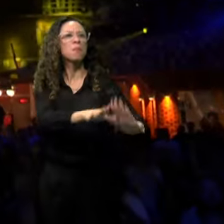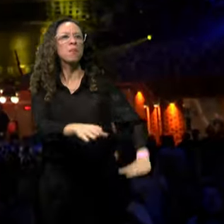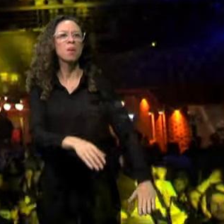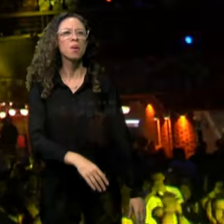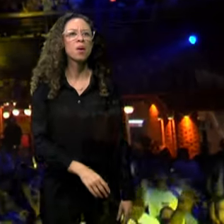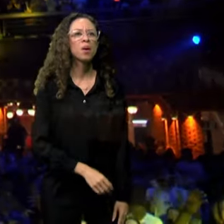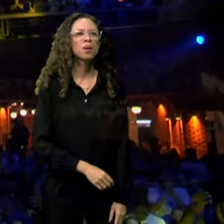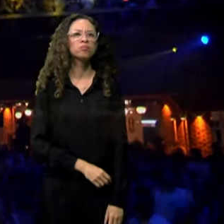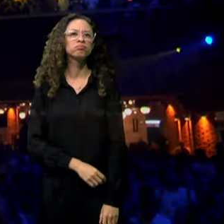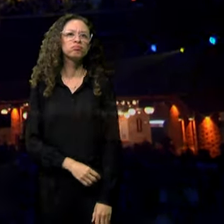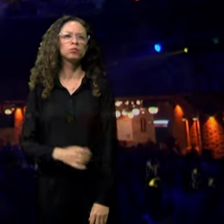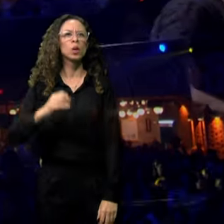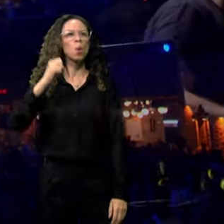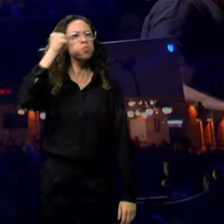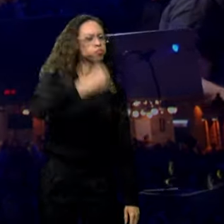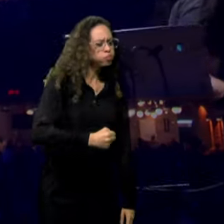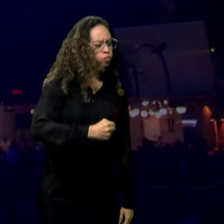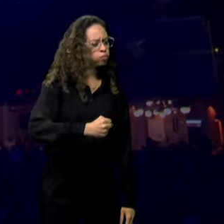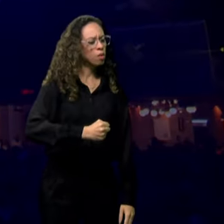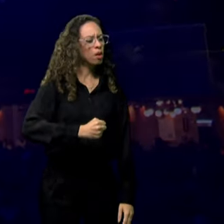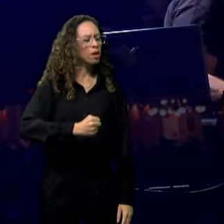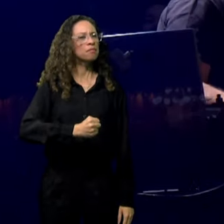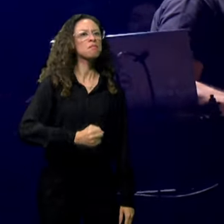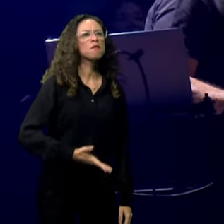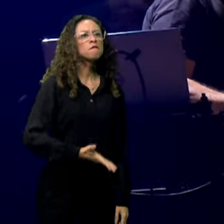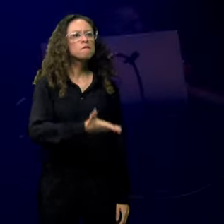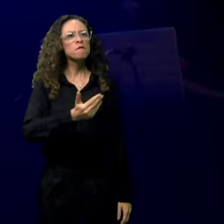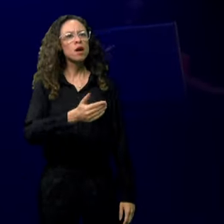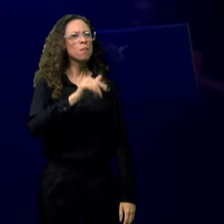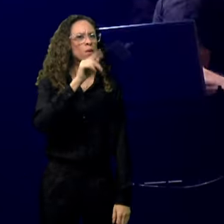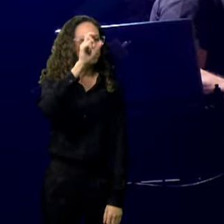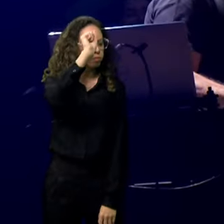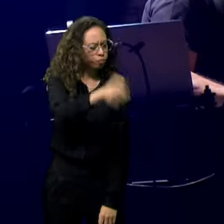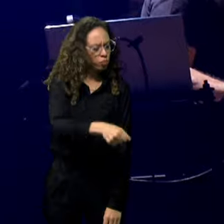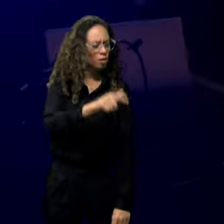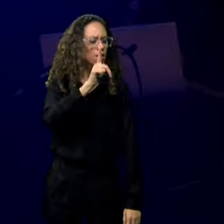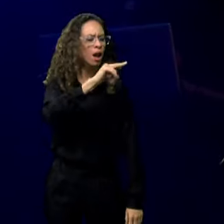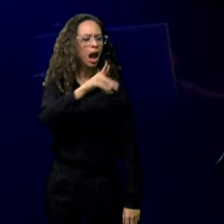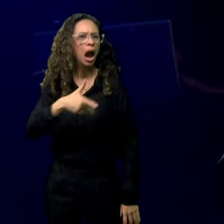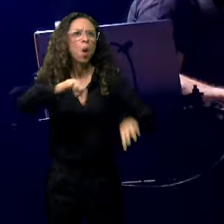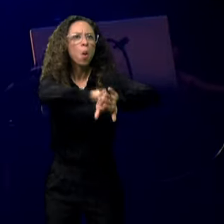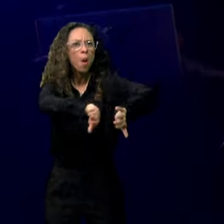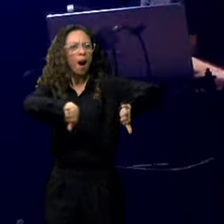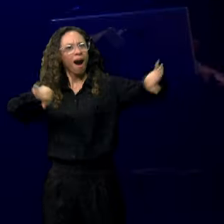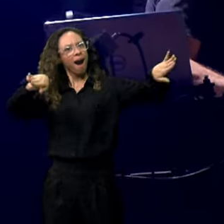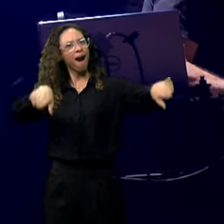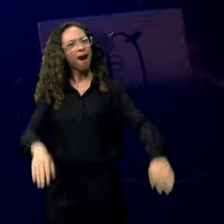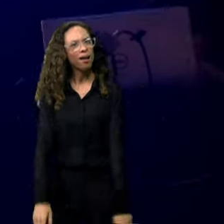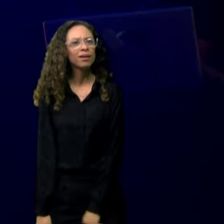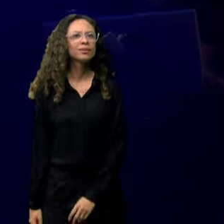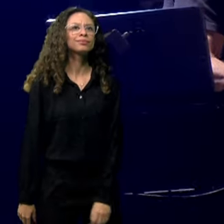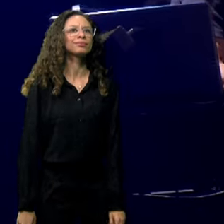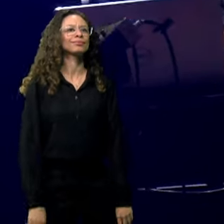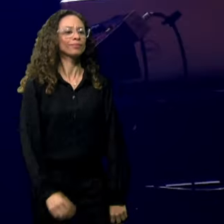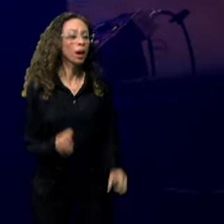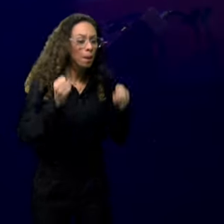estende o seu cajado Moisés e as águas vão se abrir pois